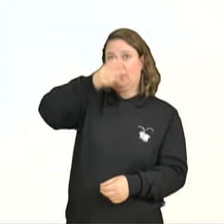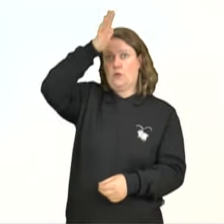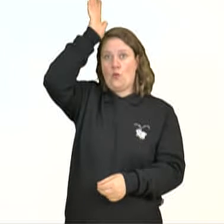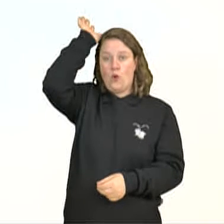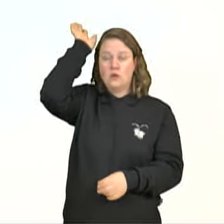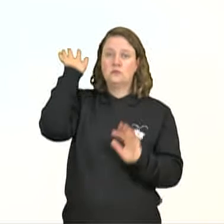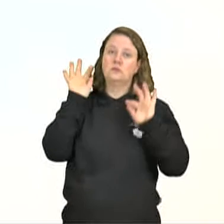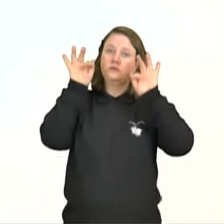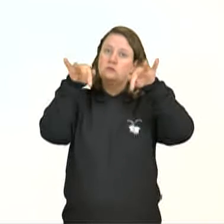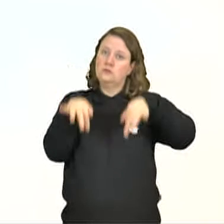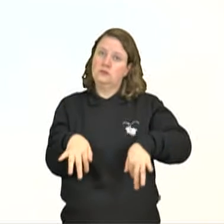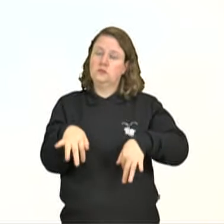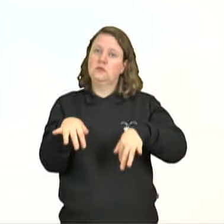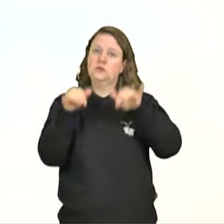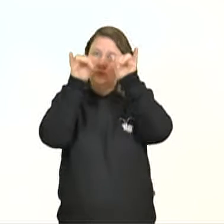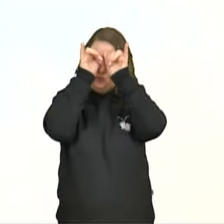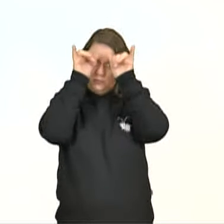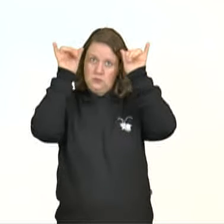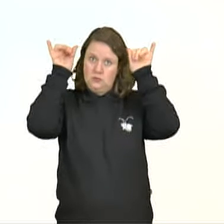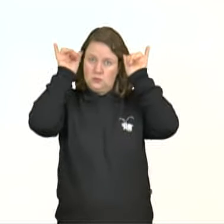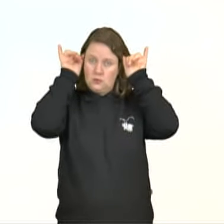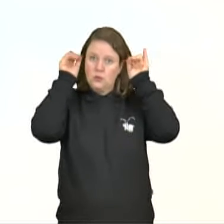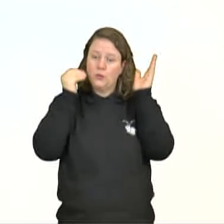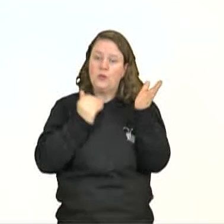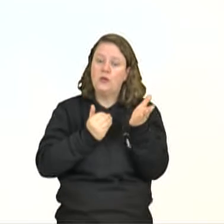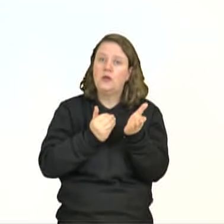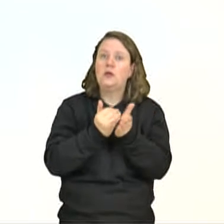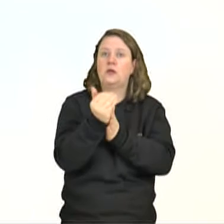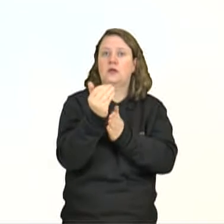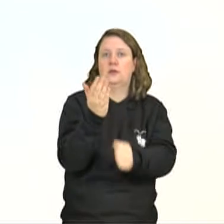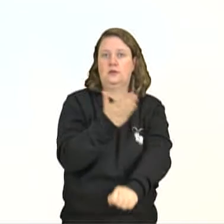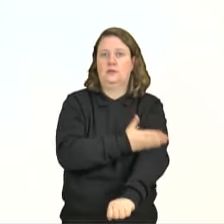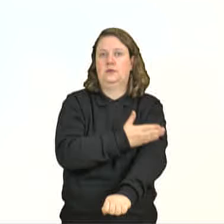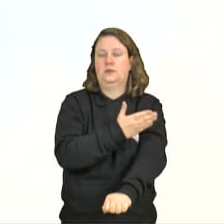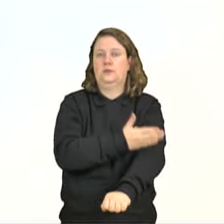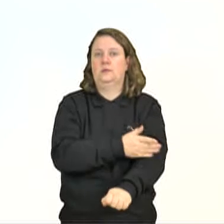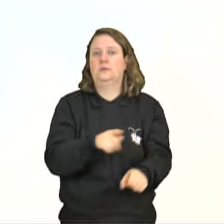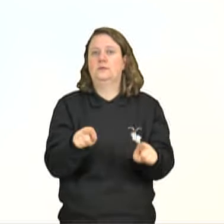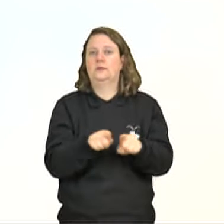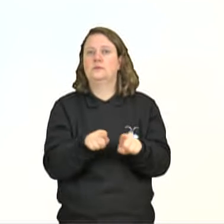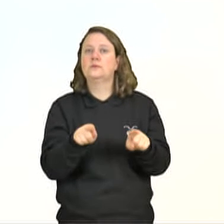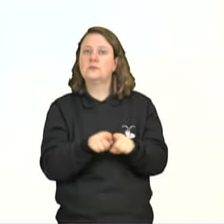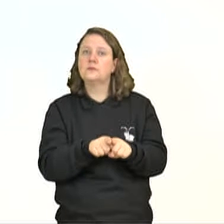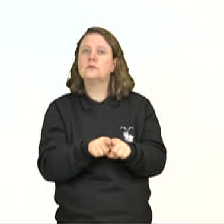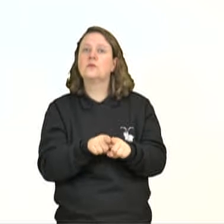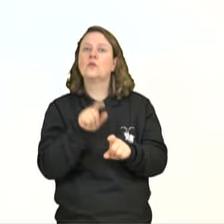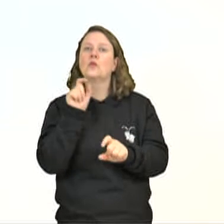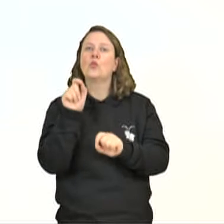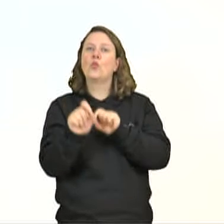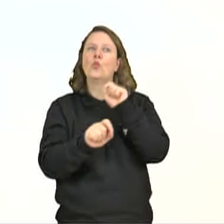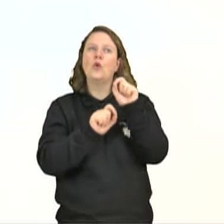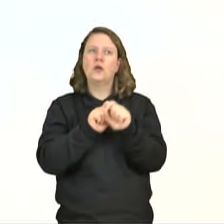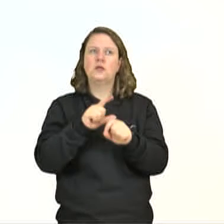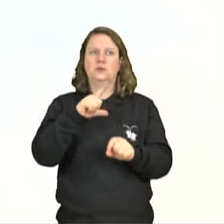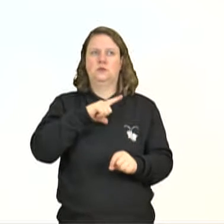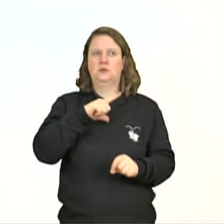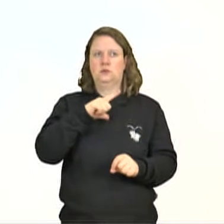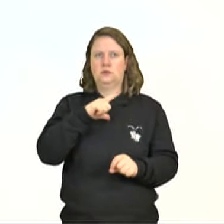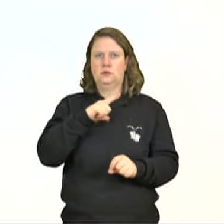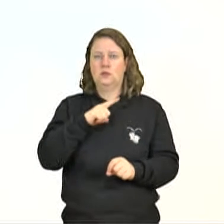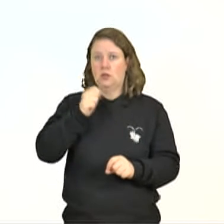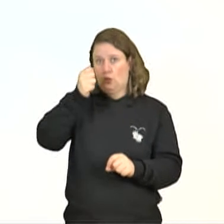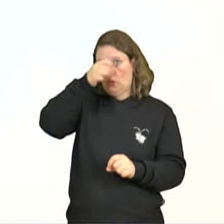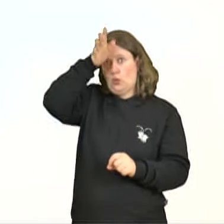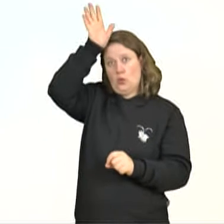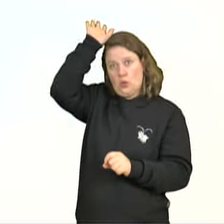Império Romano é o início da Idade Média, e das questões dessa herança germânica. Então, nós vamos ter elementos